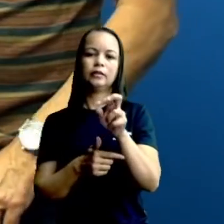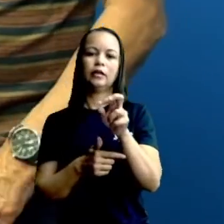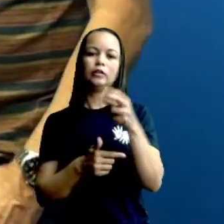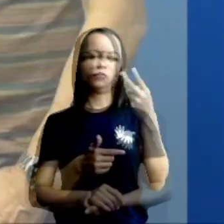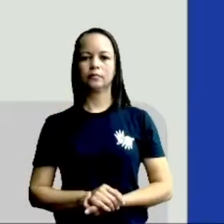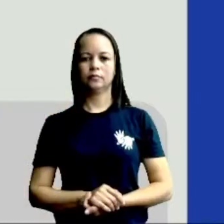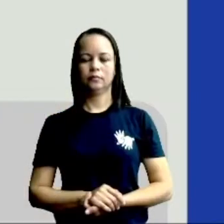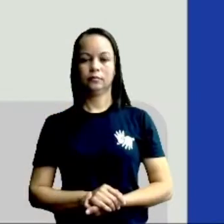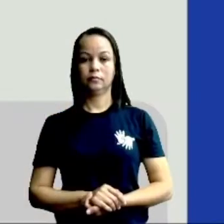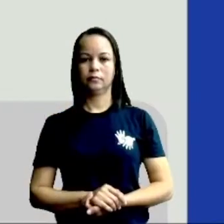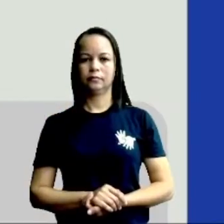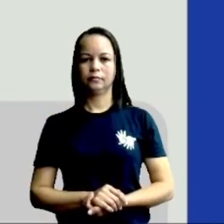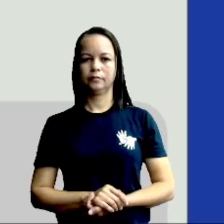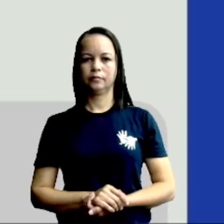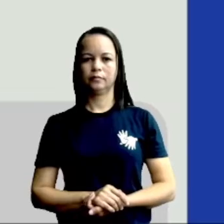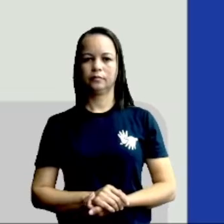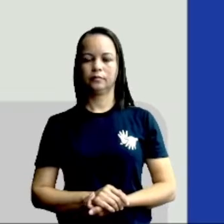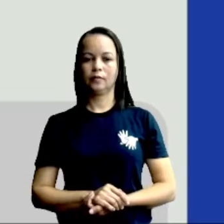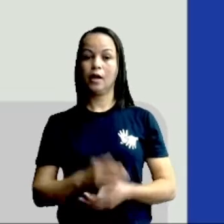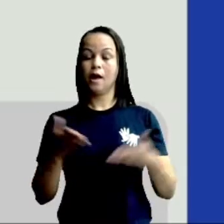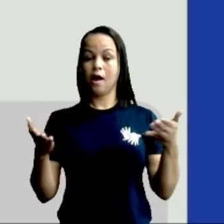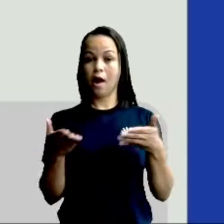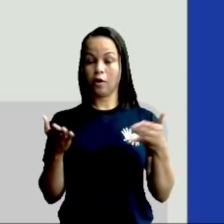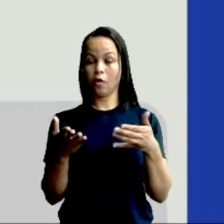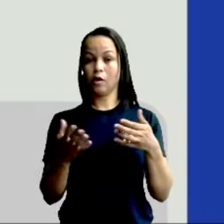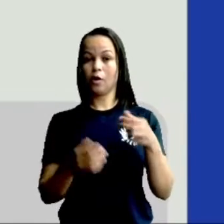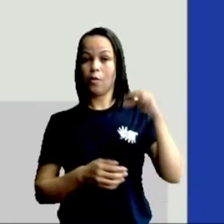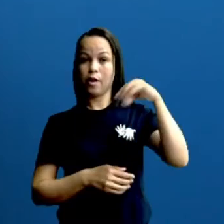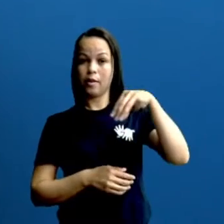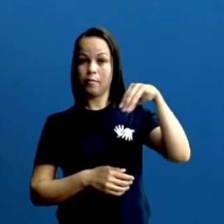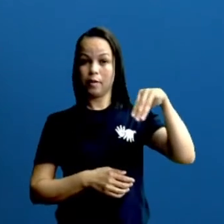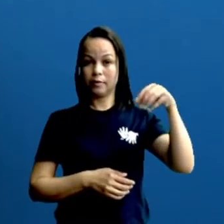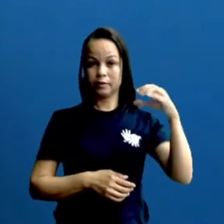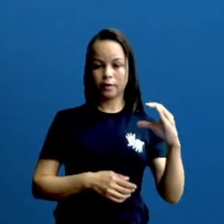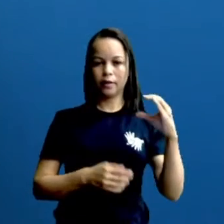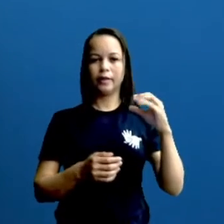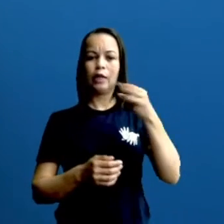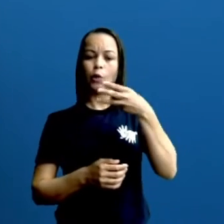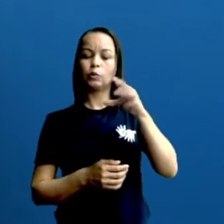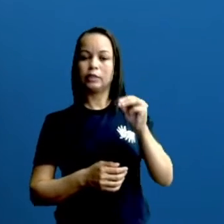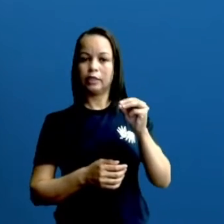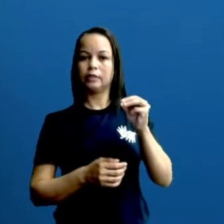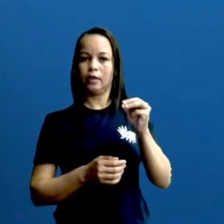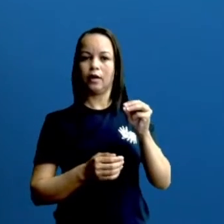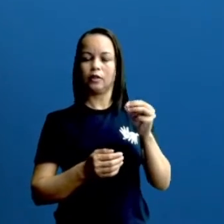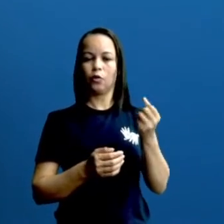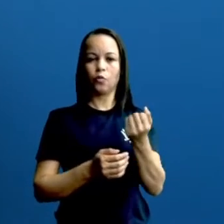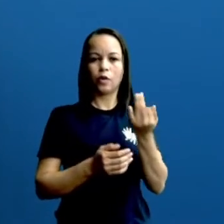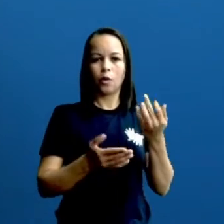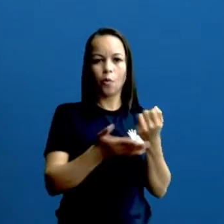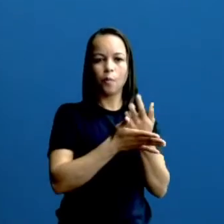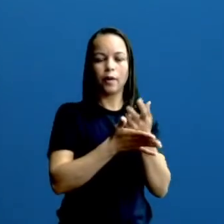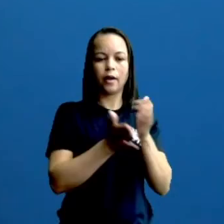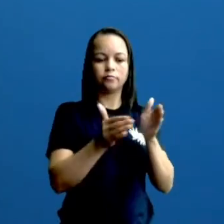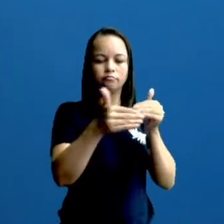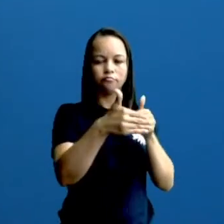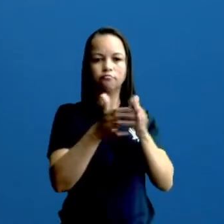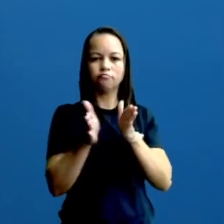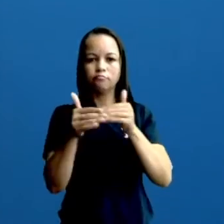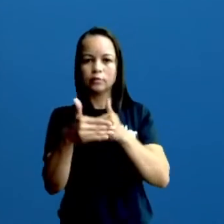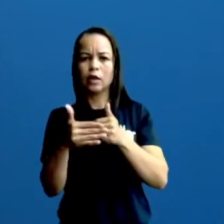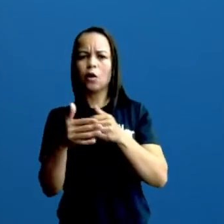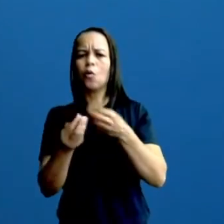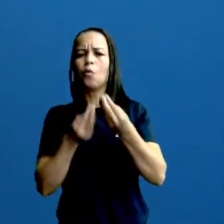prendedores. Agora, o MMC deu 30, são 30 quantidades que eu quero também de lacinhos. Como